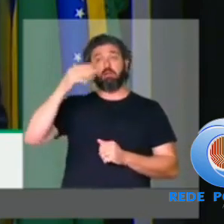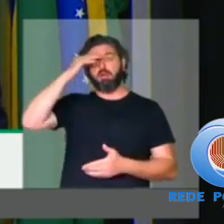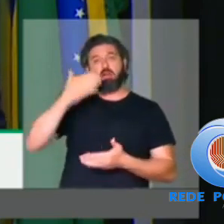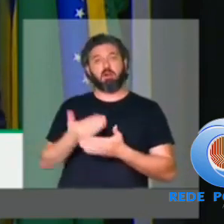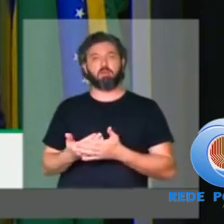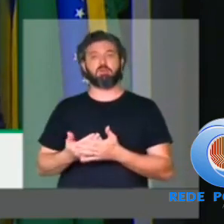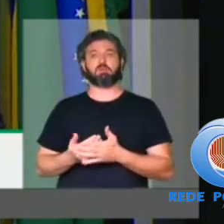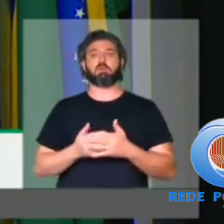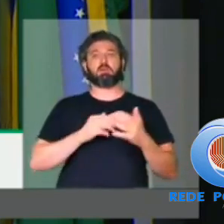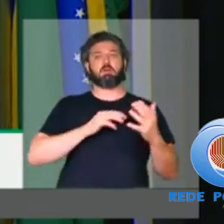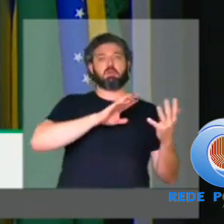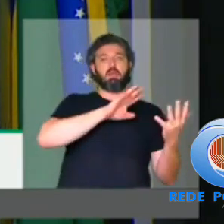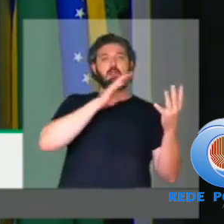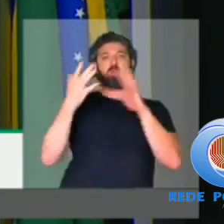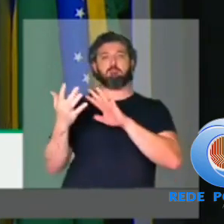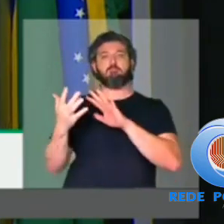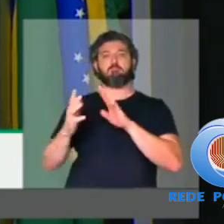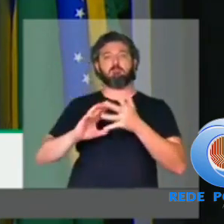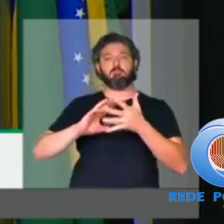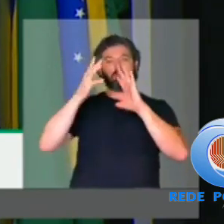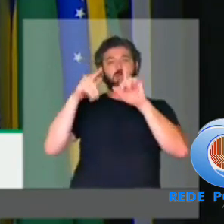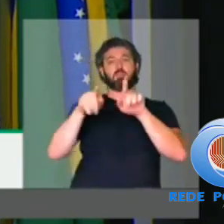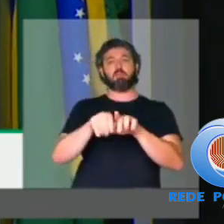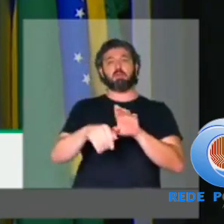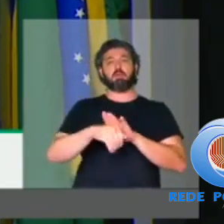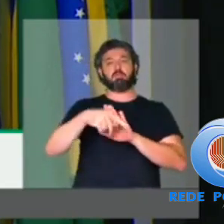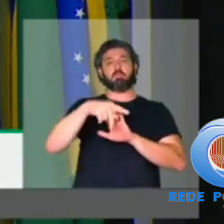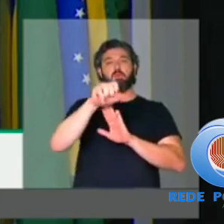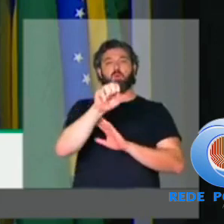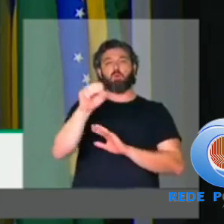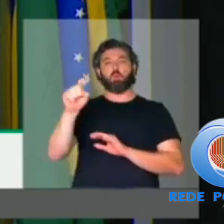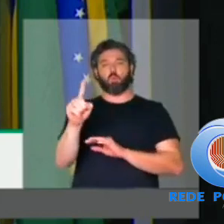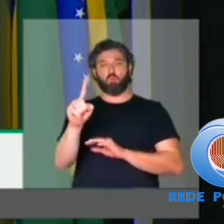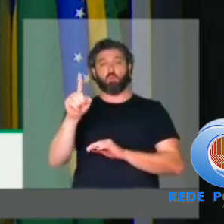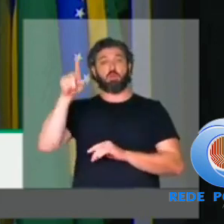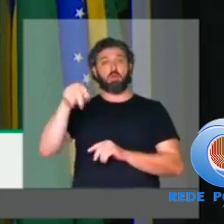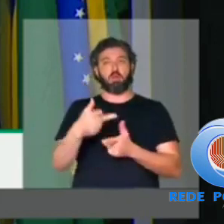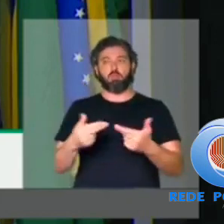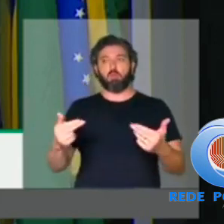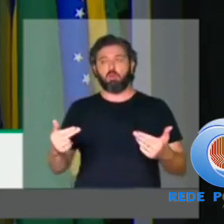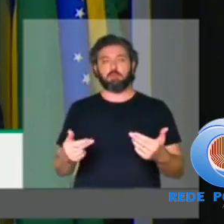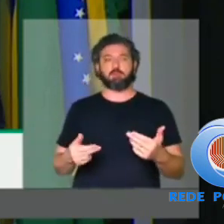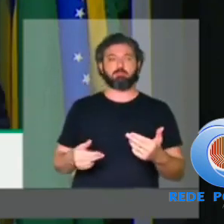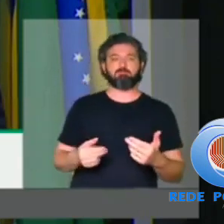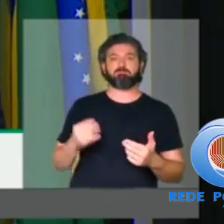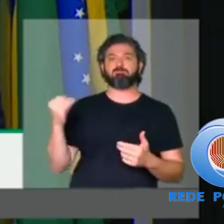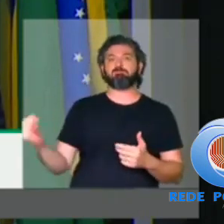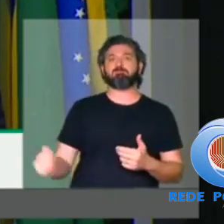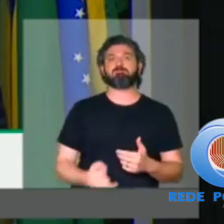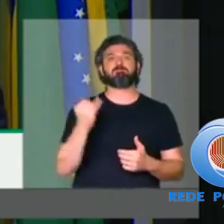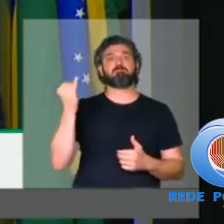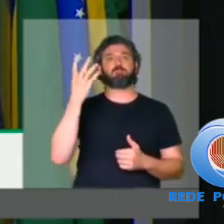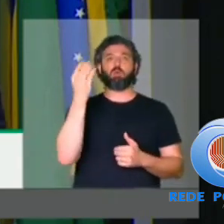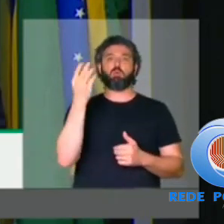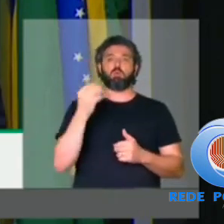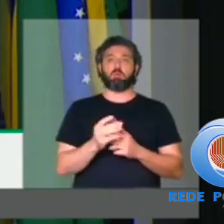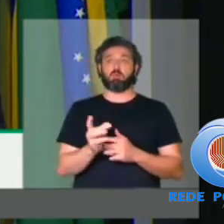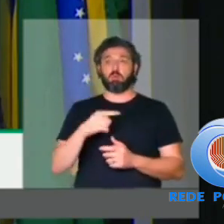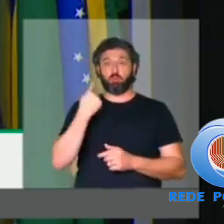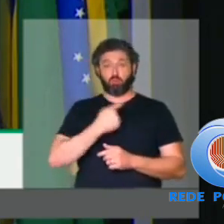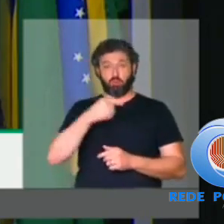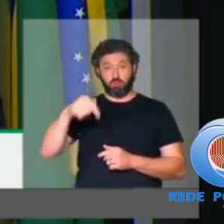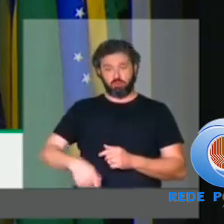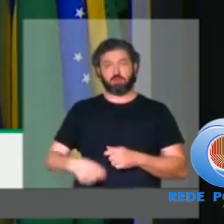acredita na reforma e na MP 881. Essa MP é uma medida de extrema importância. Nós